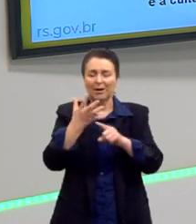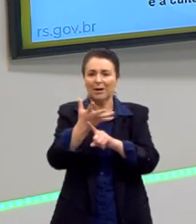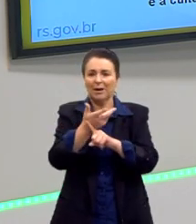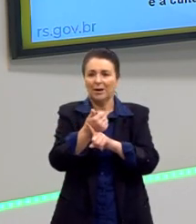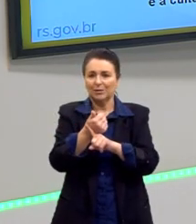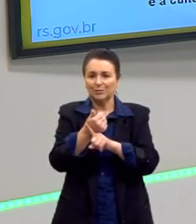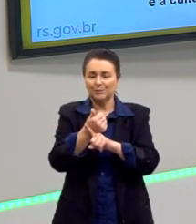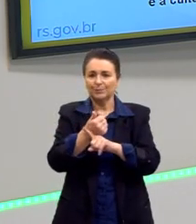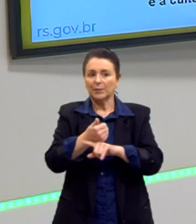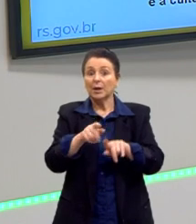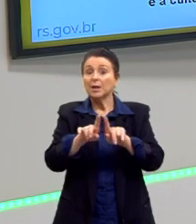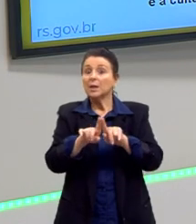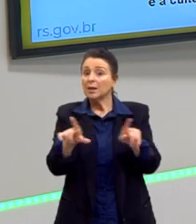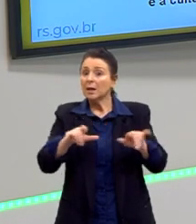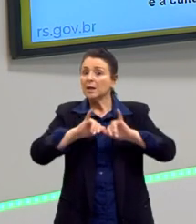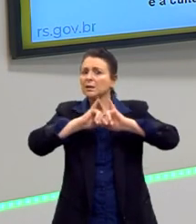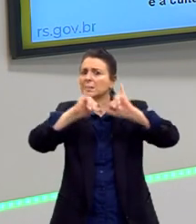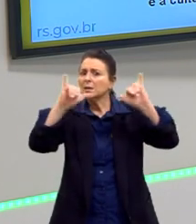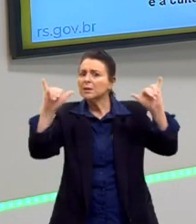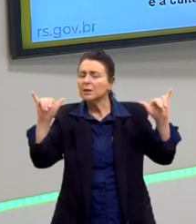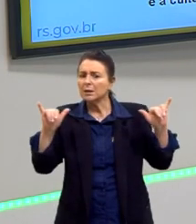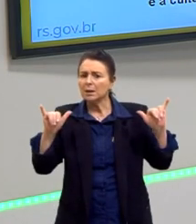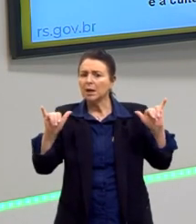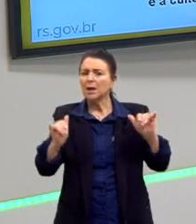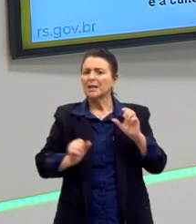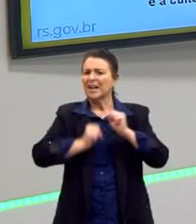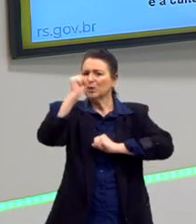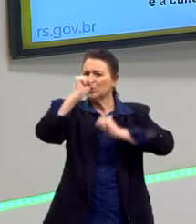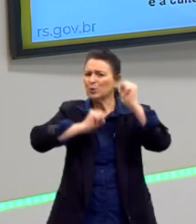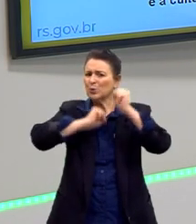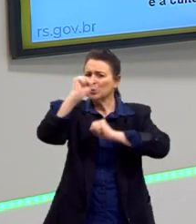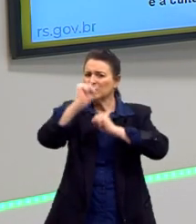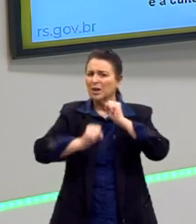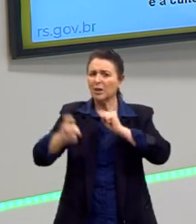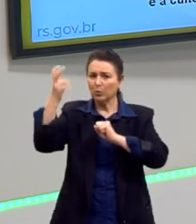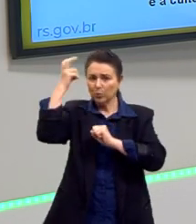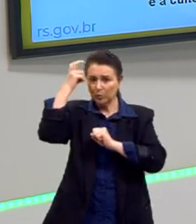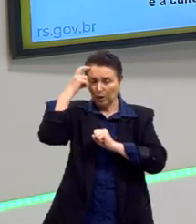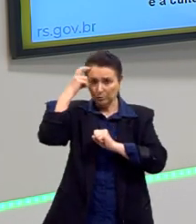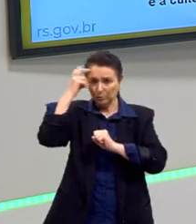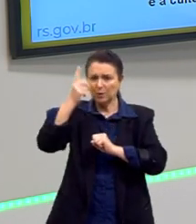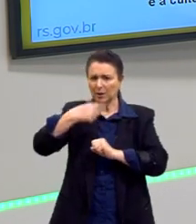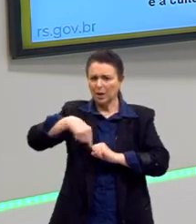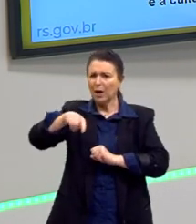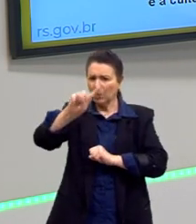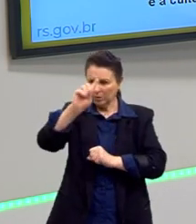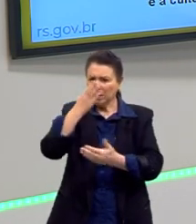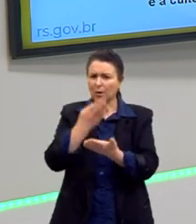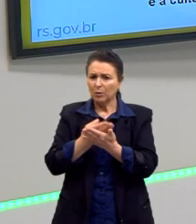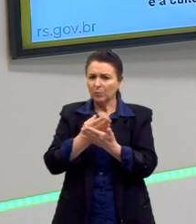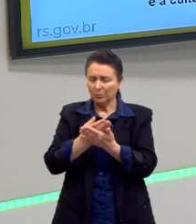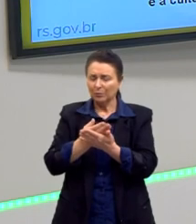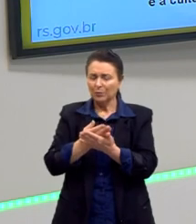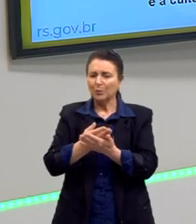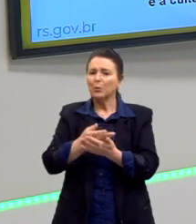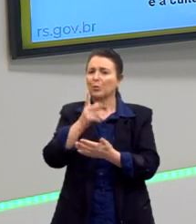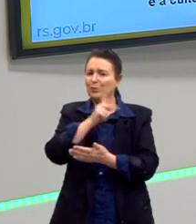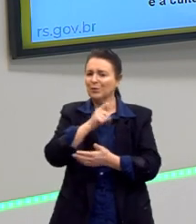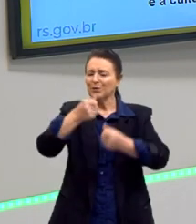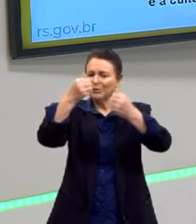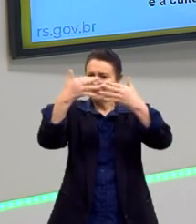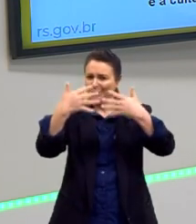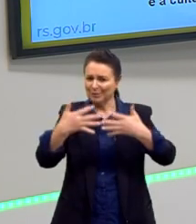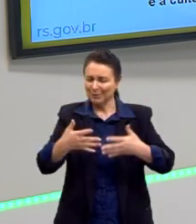essa denúncia da indústria cultural que vamos aprofundar mais em outras aulas essa questão da cultura de massa